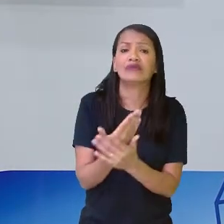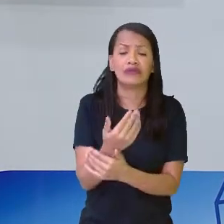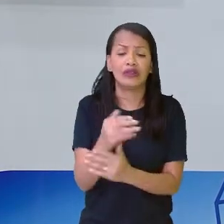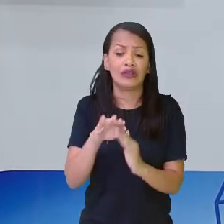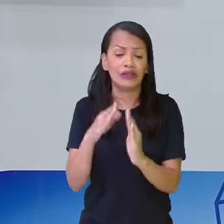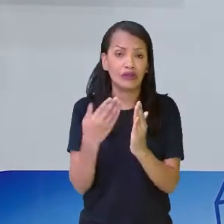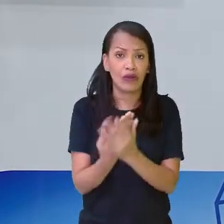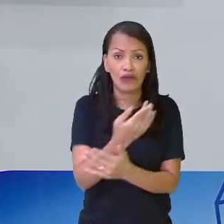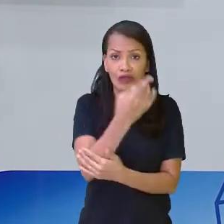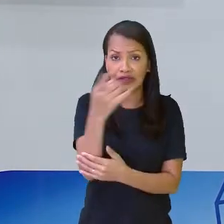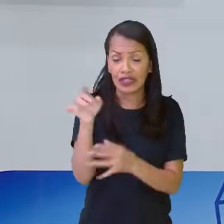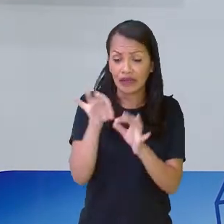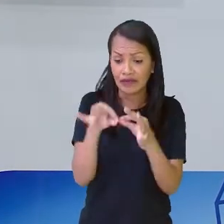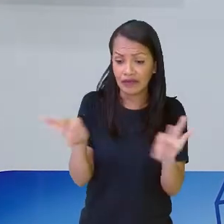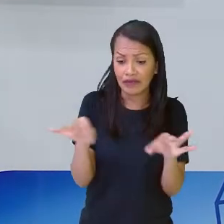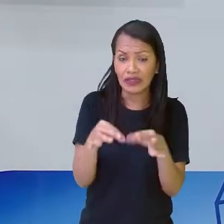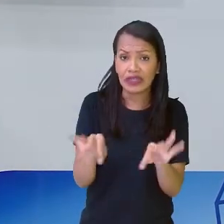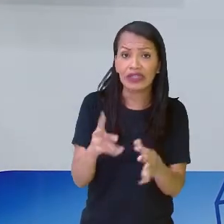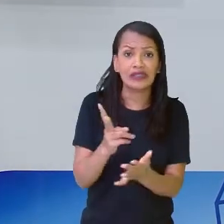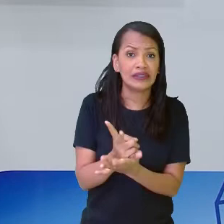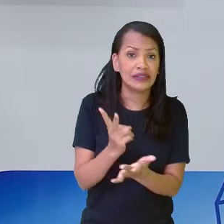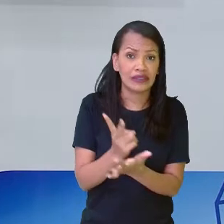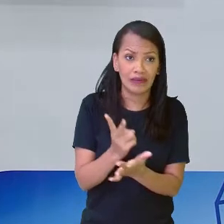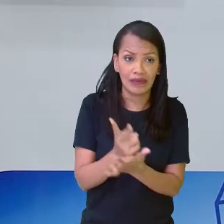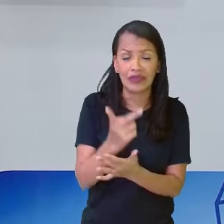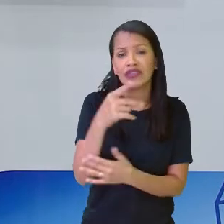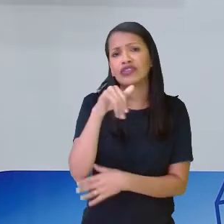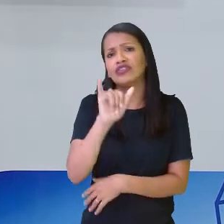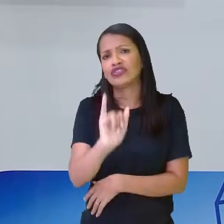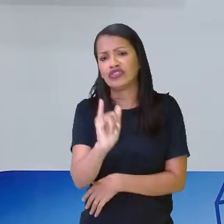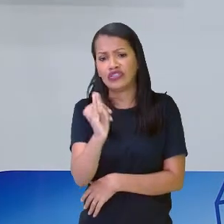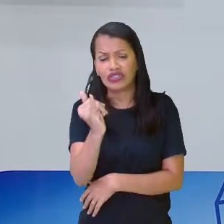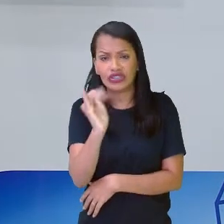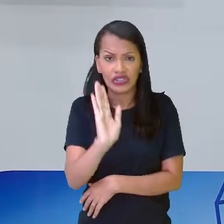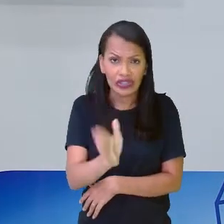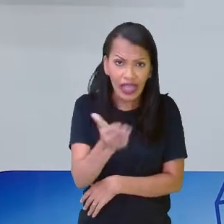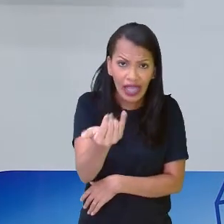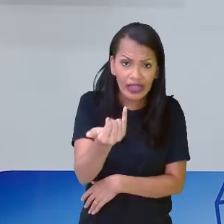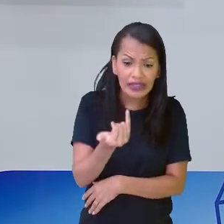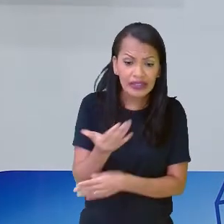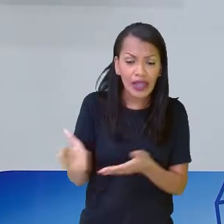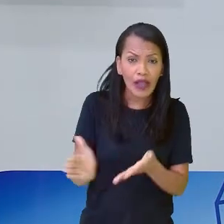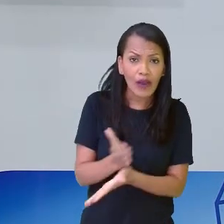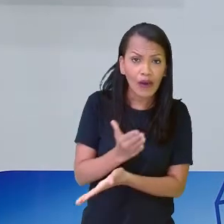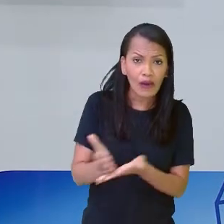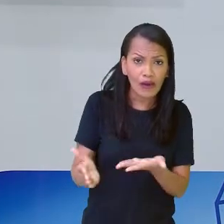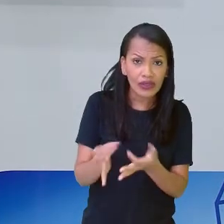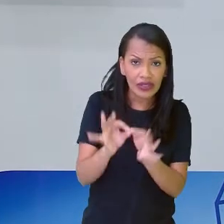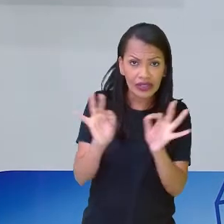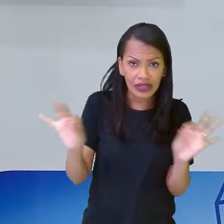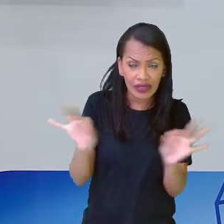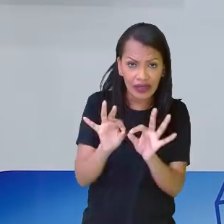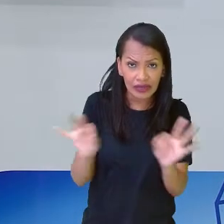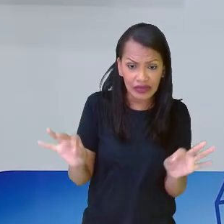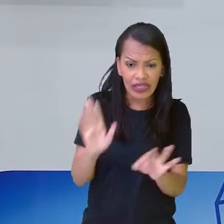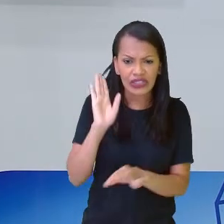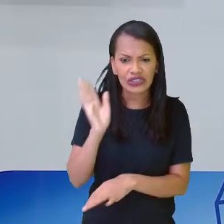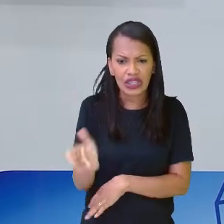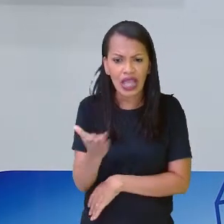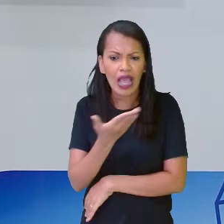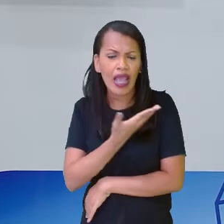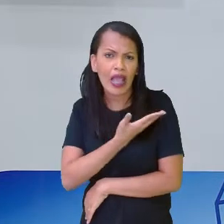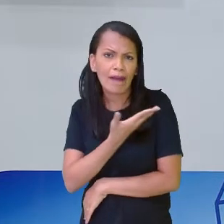que vocês falam sempre, são tantas. Vocês já disseram alguma dessas frases ou já ouviu alguém? Coloca aí no chat, já ouviu algum amigo, alguma